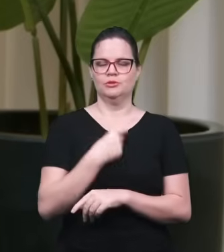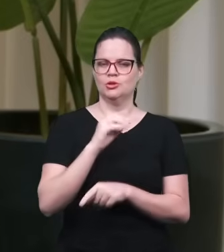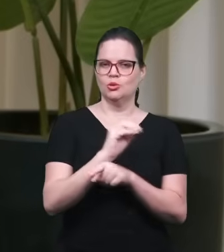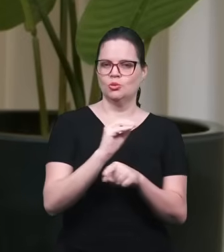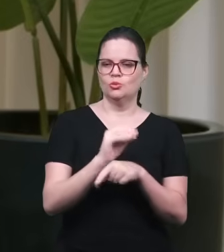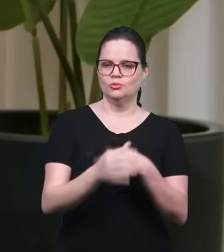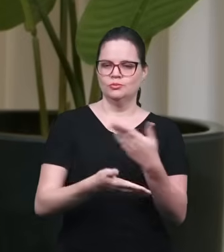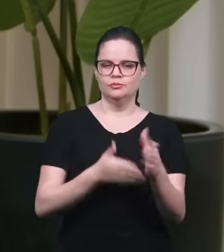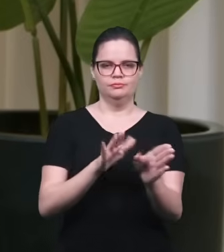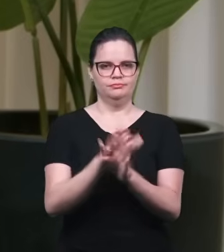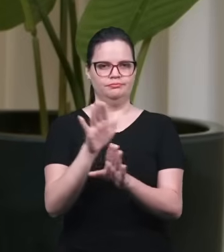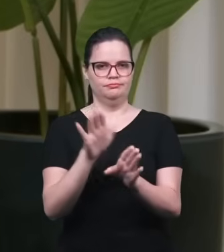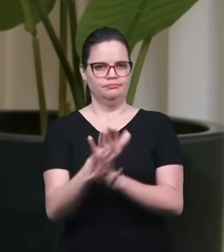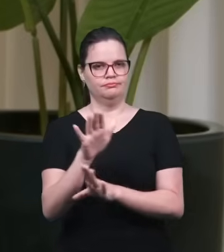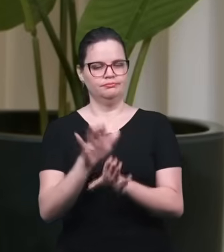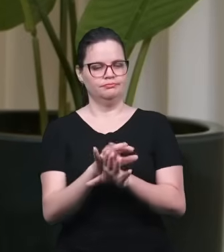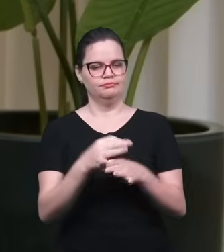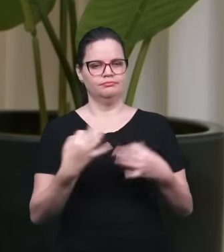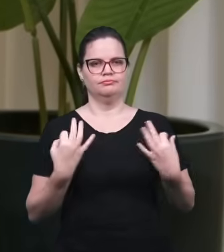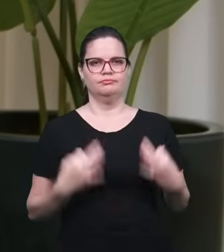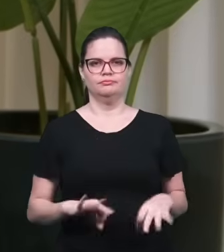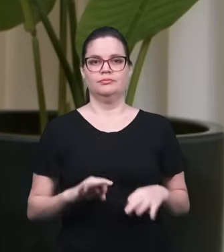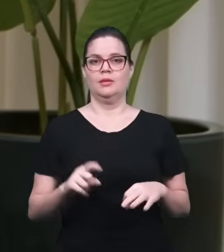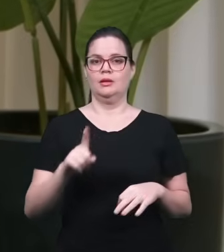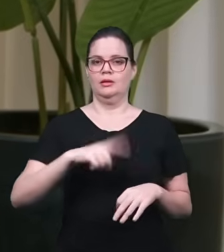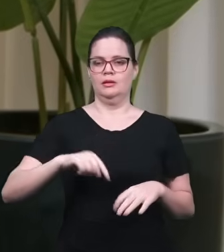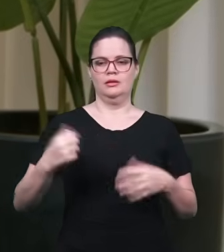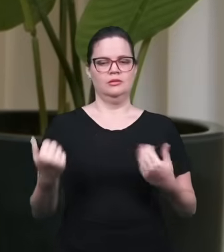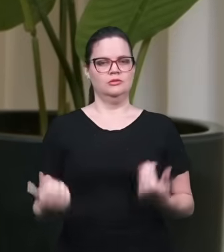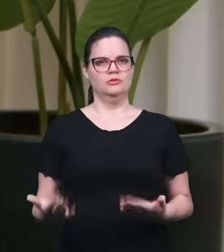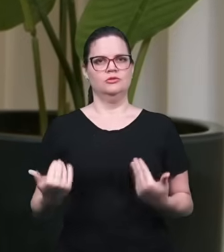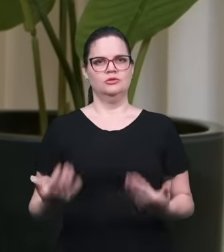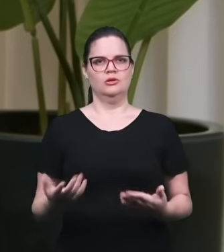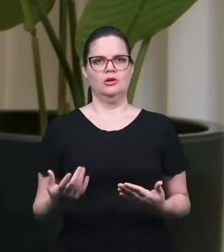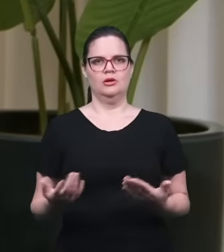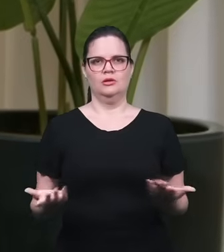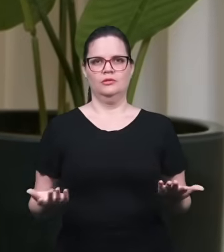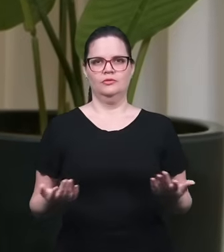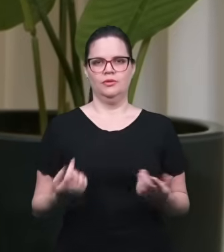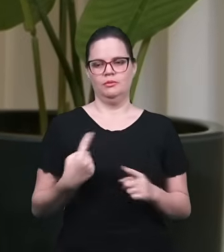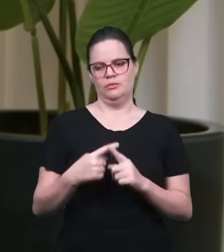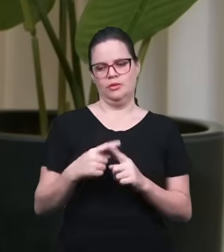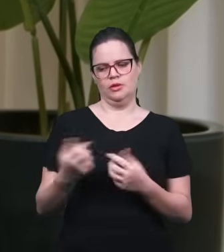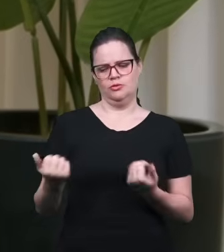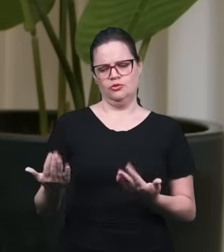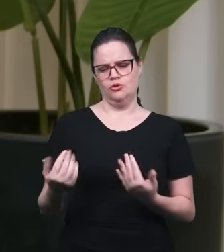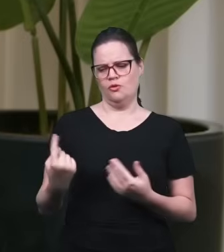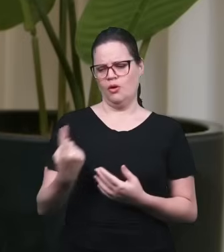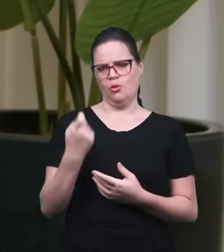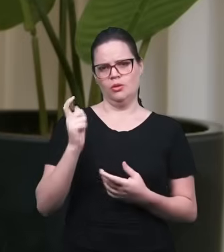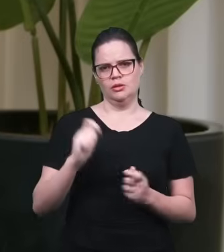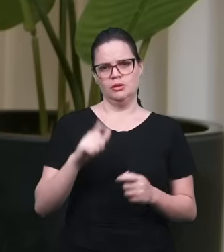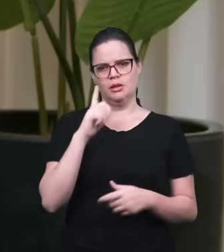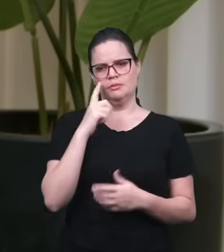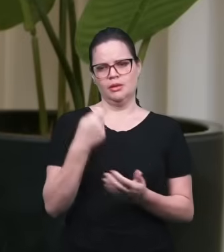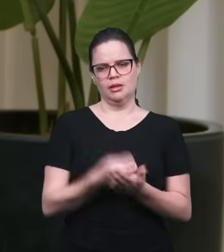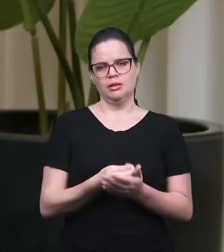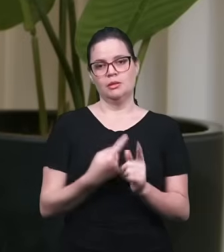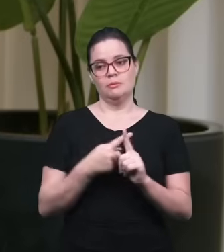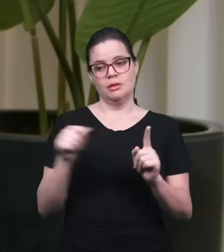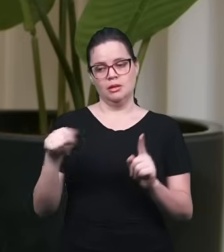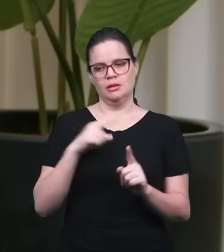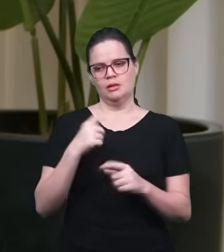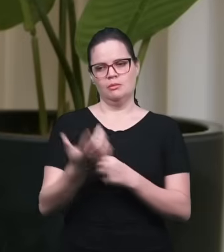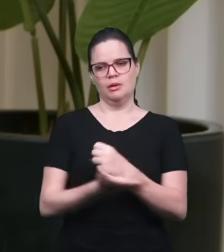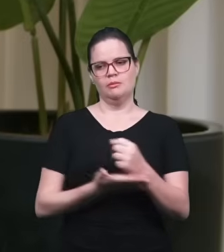ali orientações seguras, para que o jovem, é claro que só ele pode fazer por ele mesmo, possa